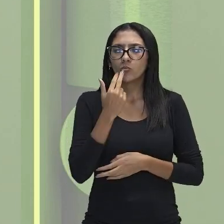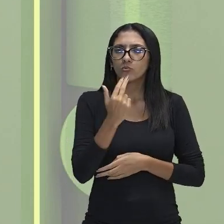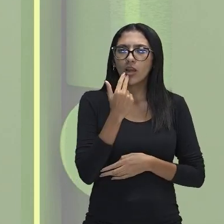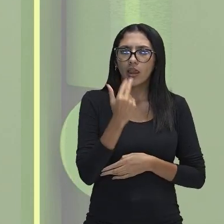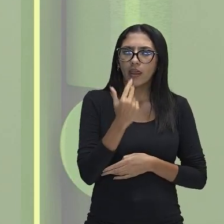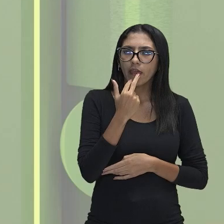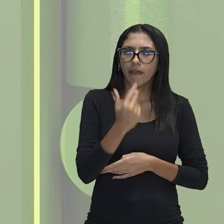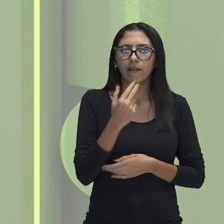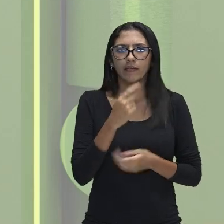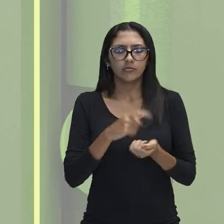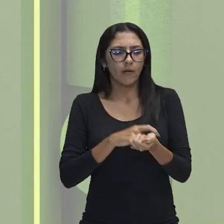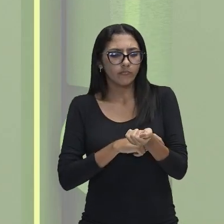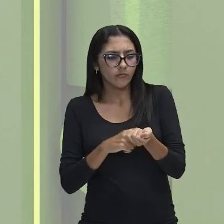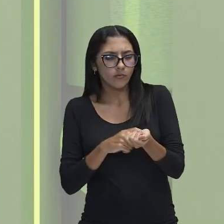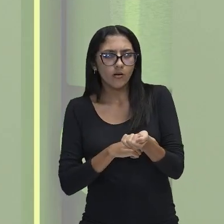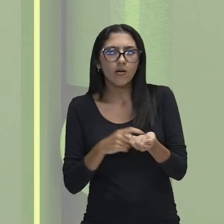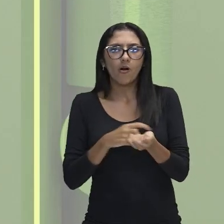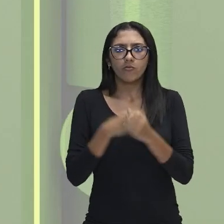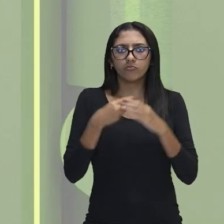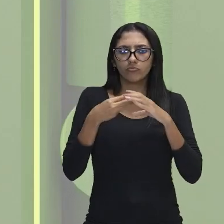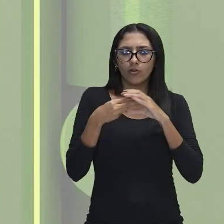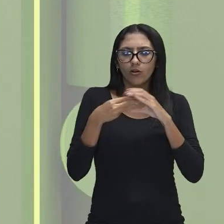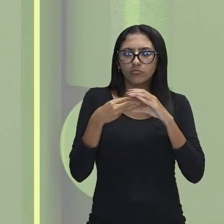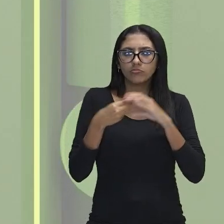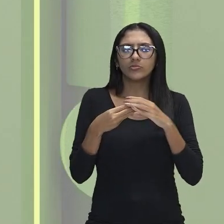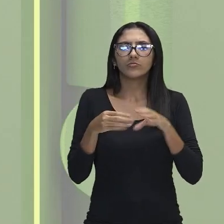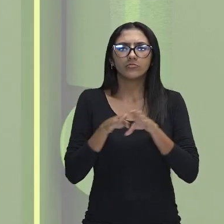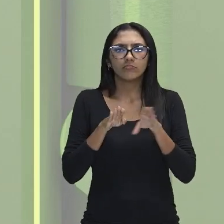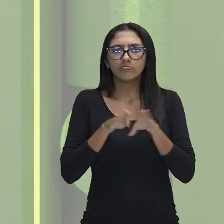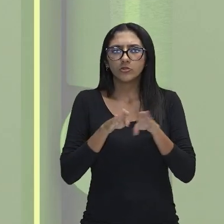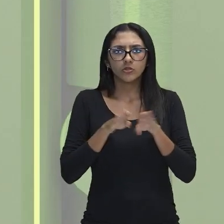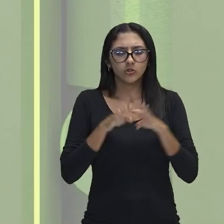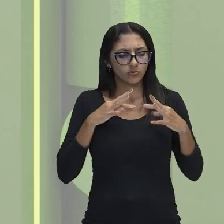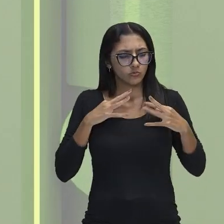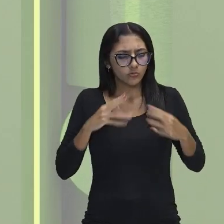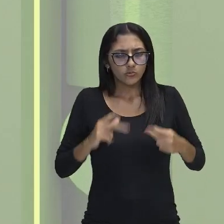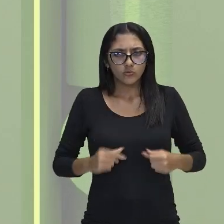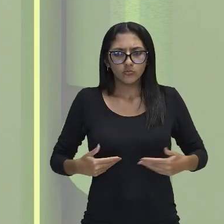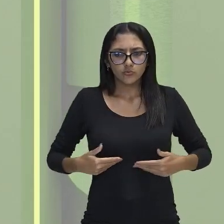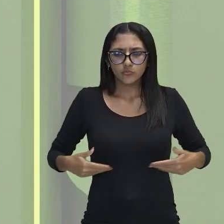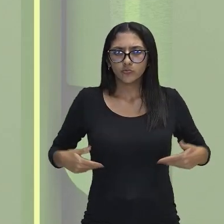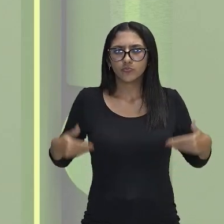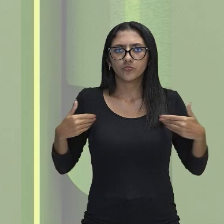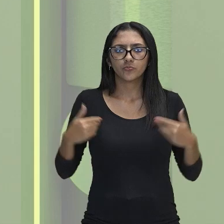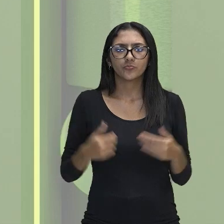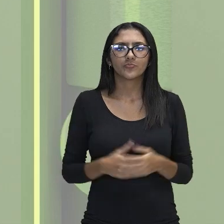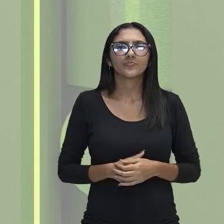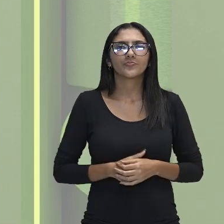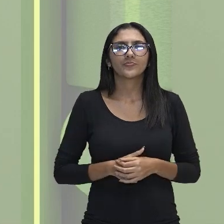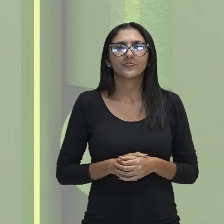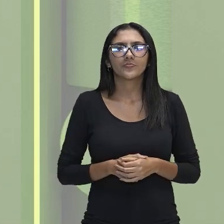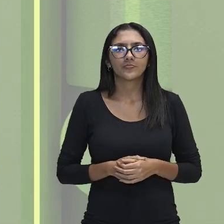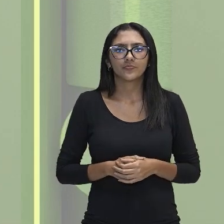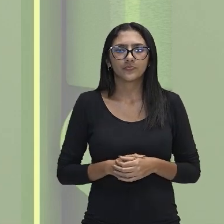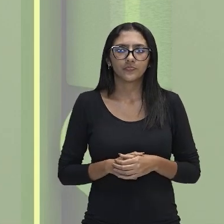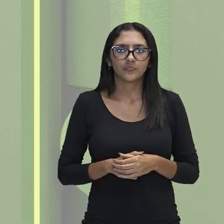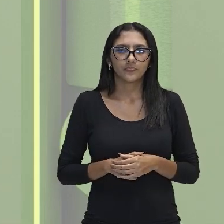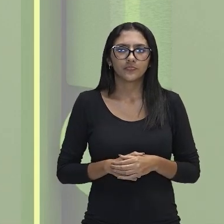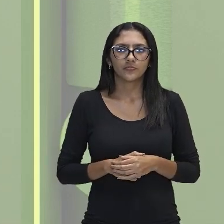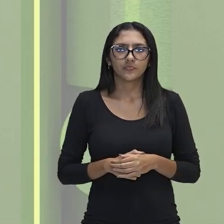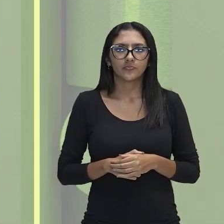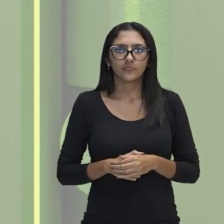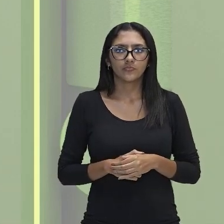as nossas células, que vão interferir em todos os nossos outros sistemas, certo? E trabalha de